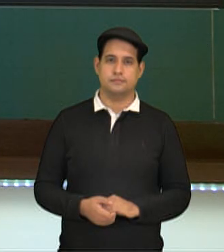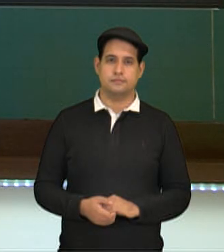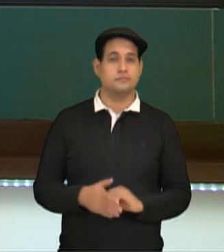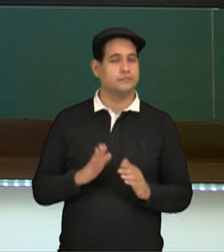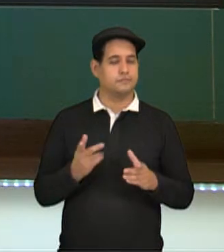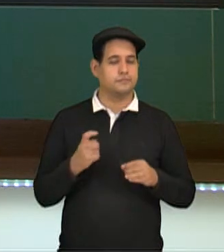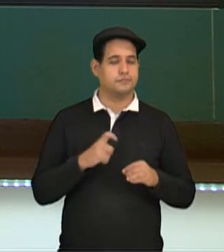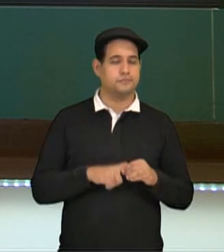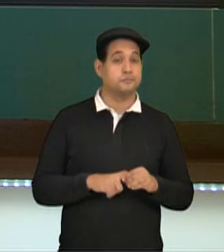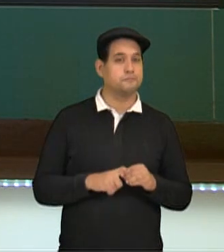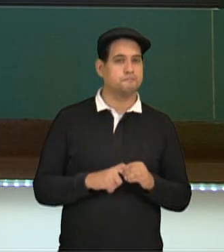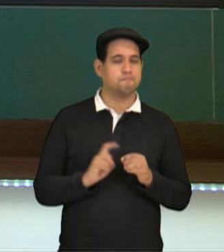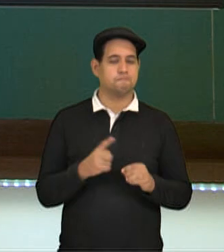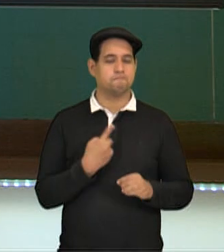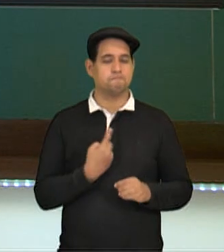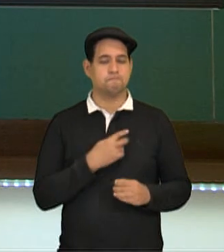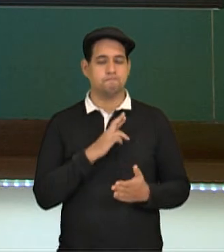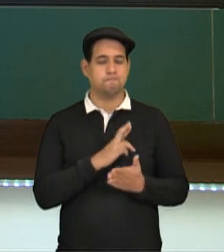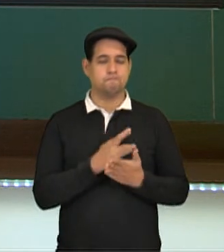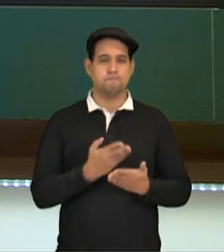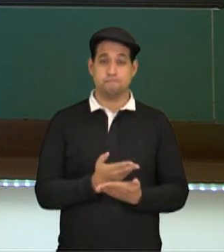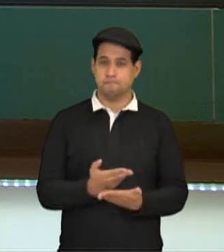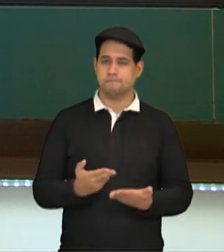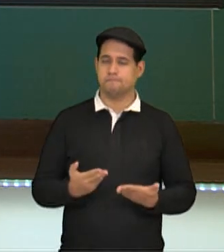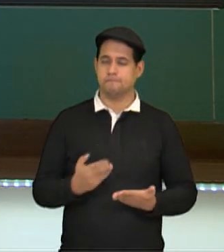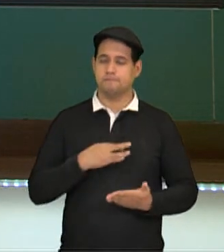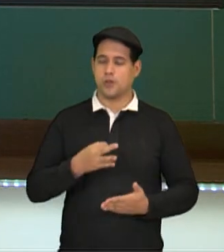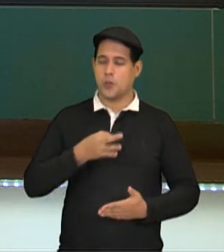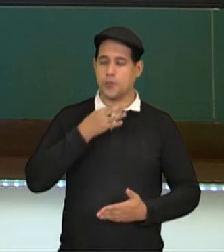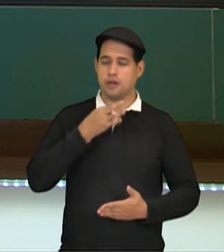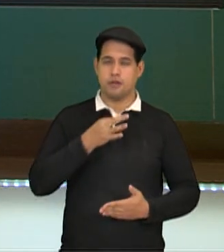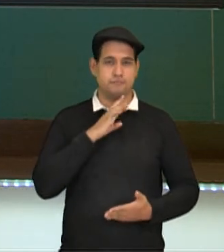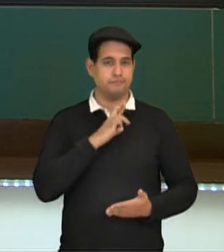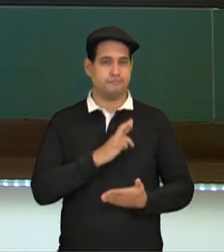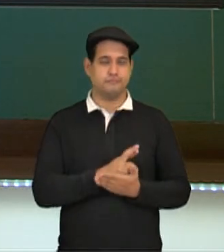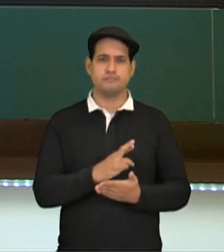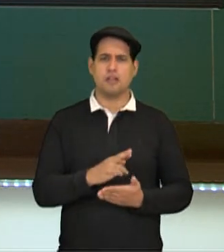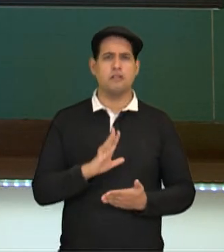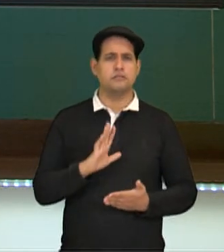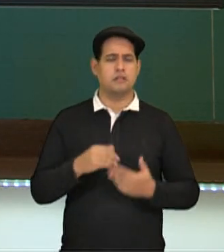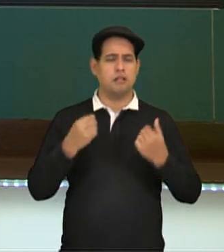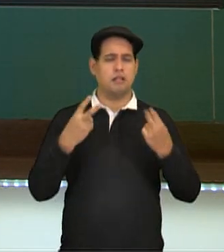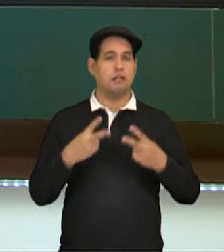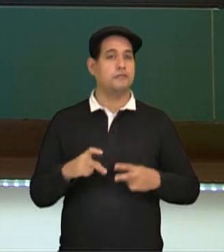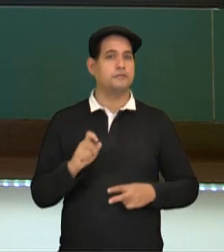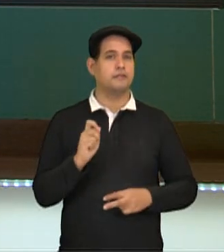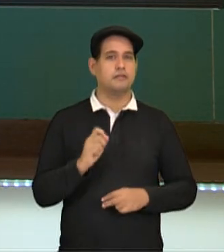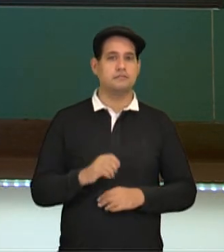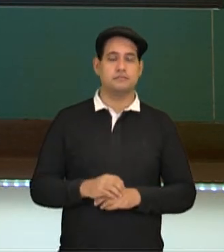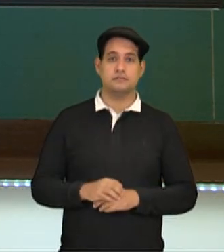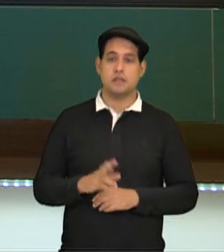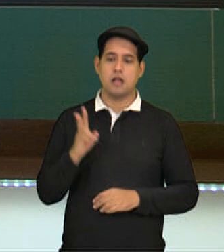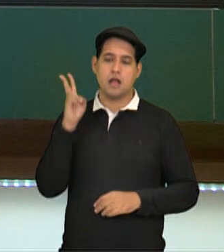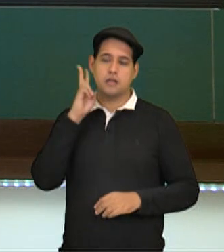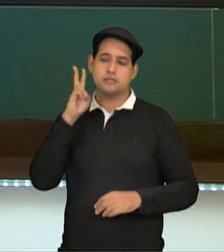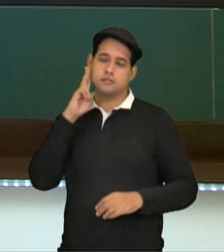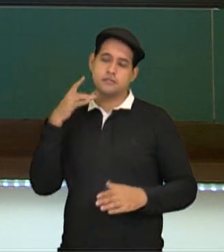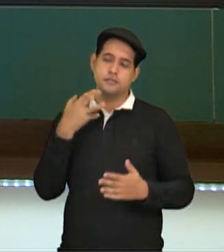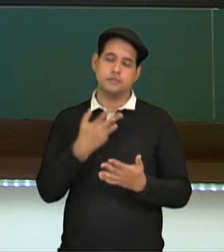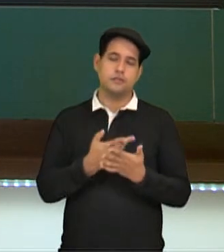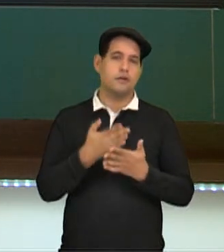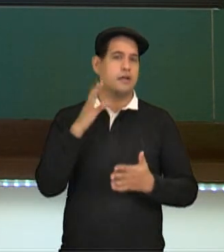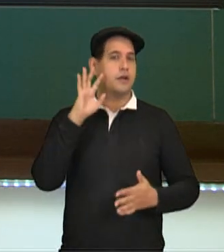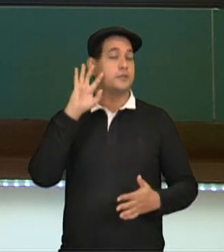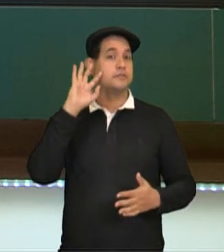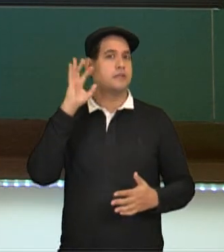Retornando então, pessoal, a nossa resposta para vocês aqui, a nossa sugestão consiste em afirmar que a história acontece